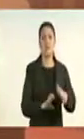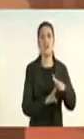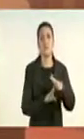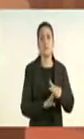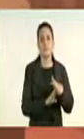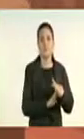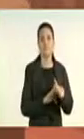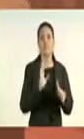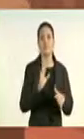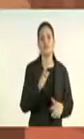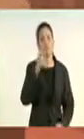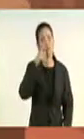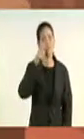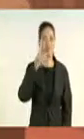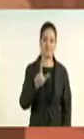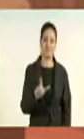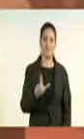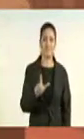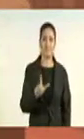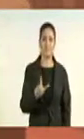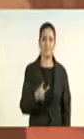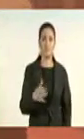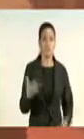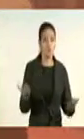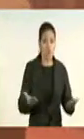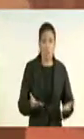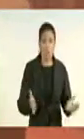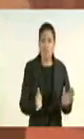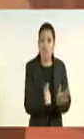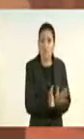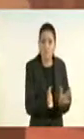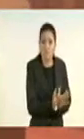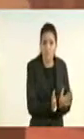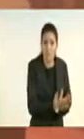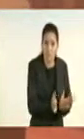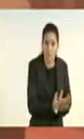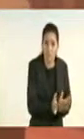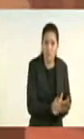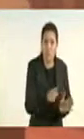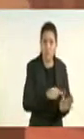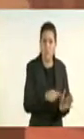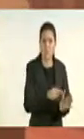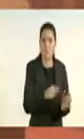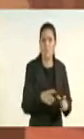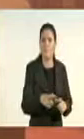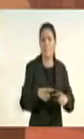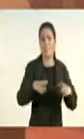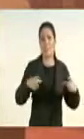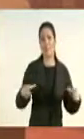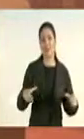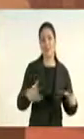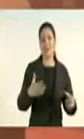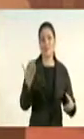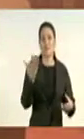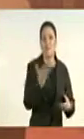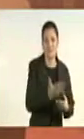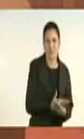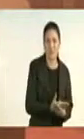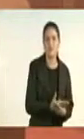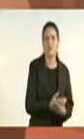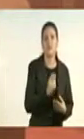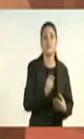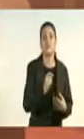a atual Comissão de Licitação, em sua grande maioria dos processos que chegou até essa comissão, que